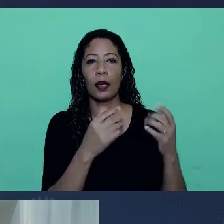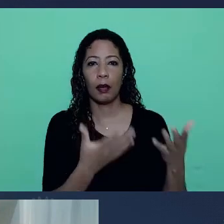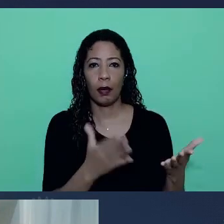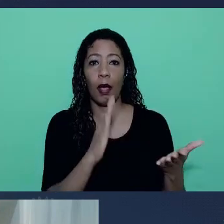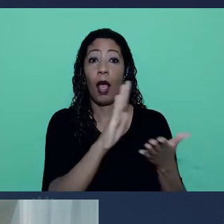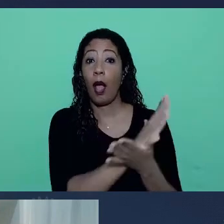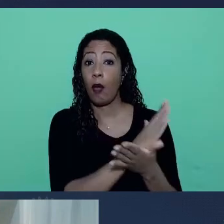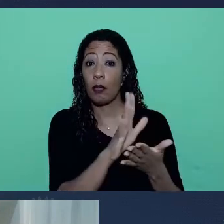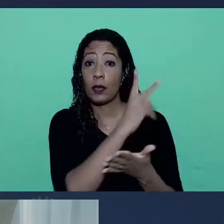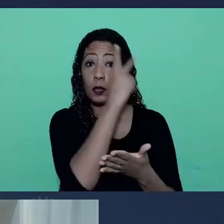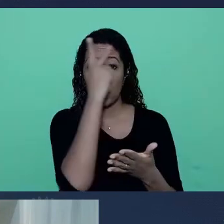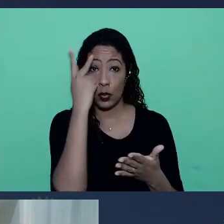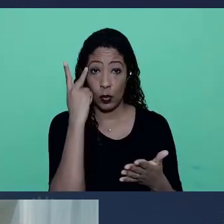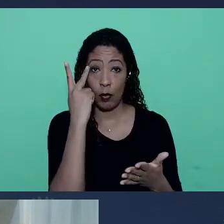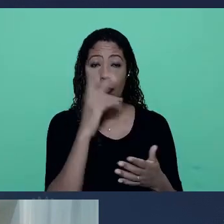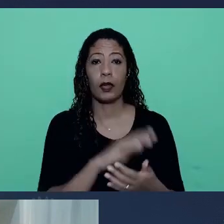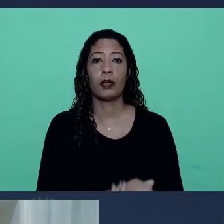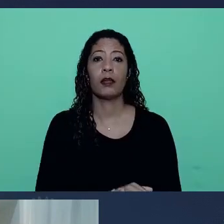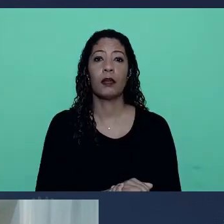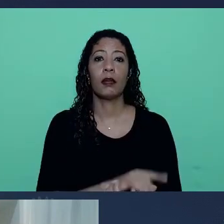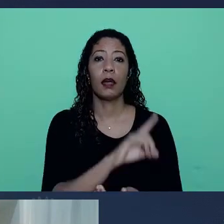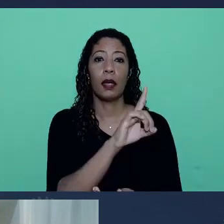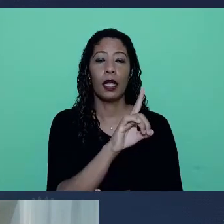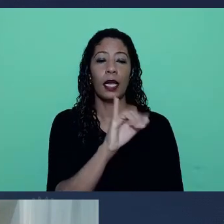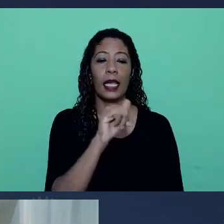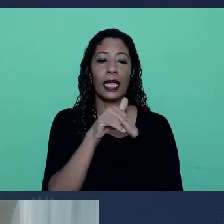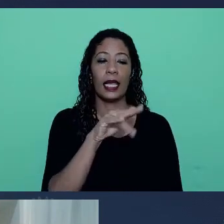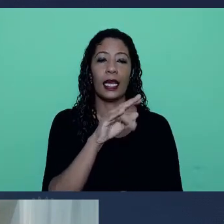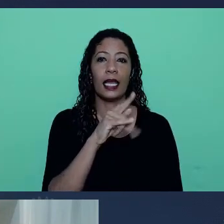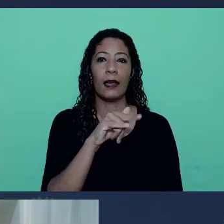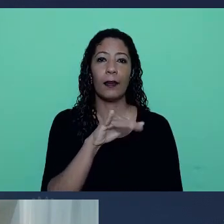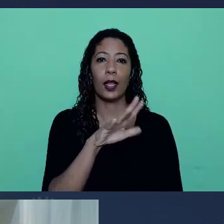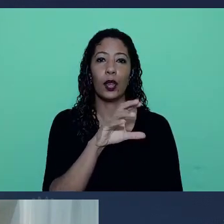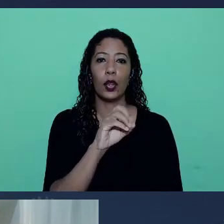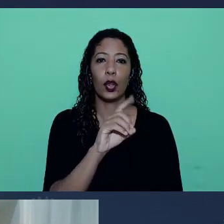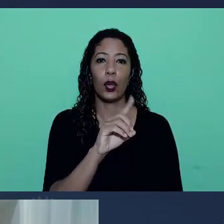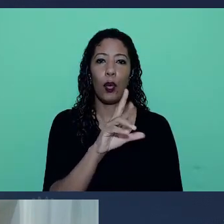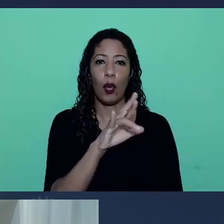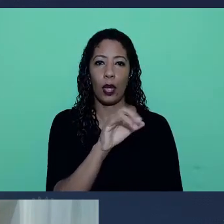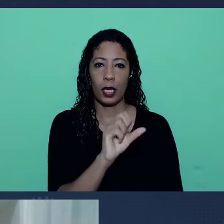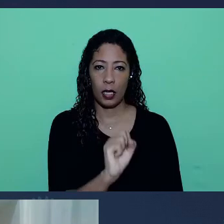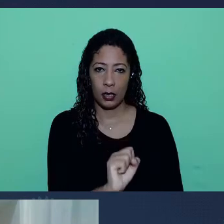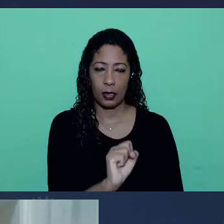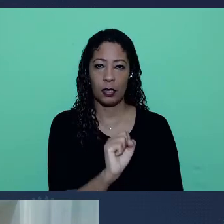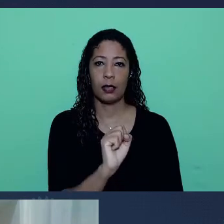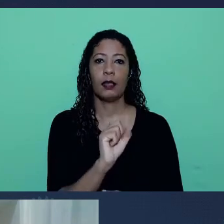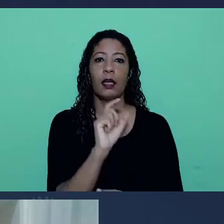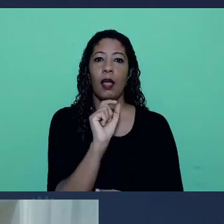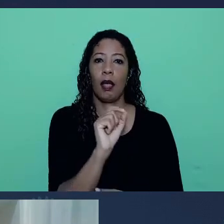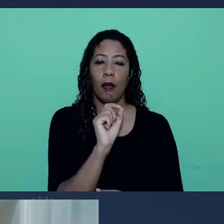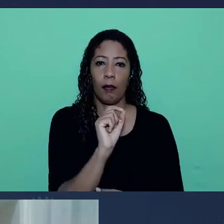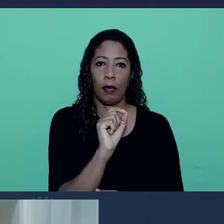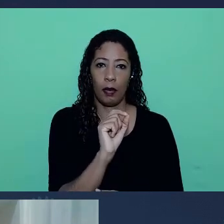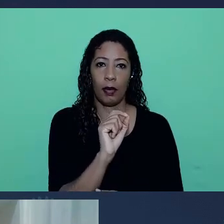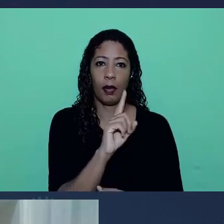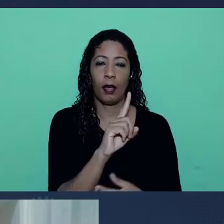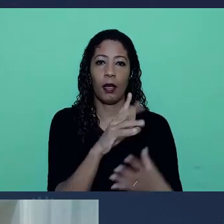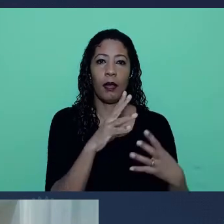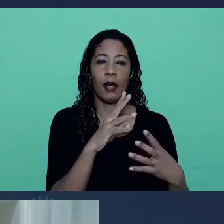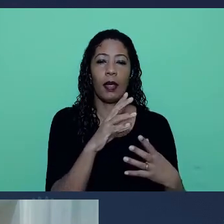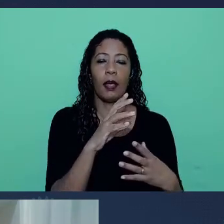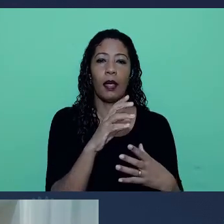eles reagem aos inibidores da COX, que é a ciclooxigenase, tá? Que é o mecanismo de inibição